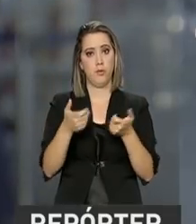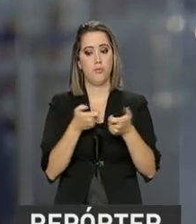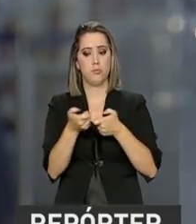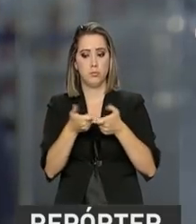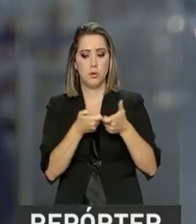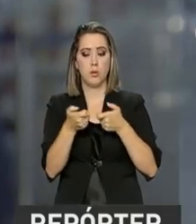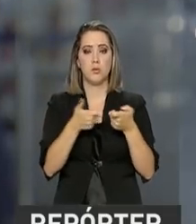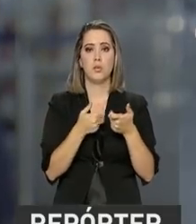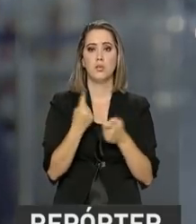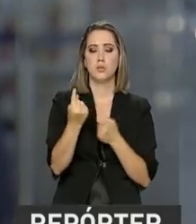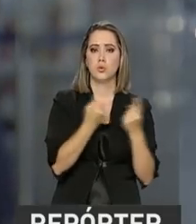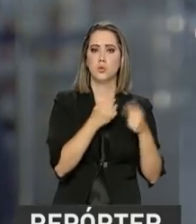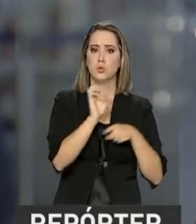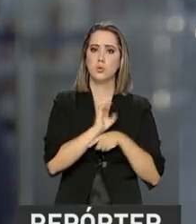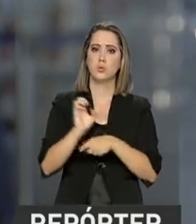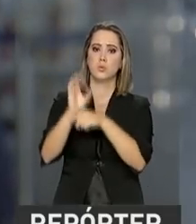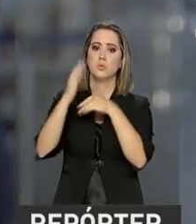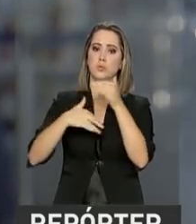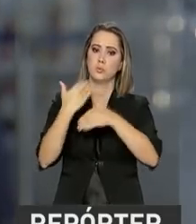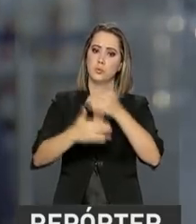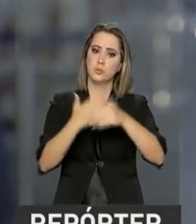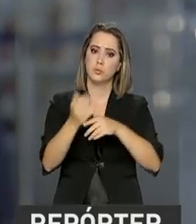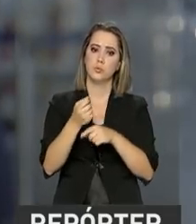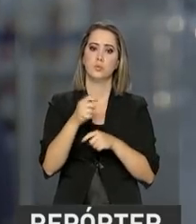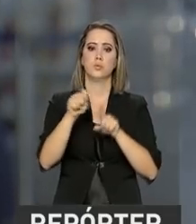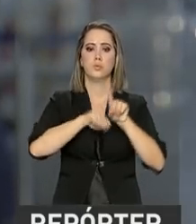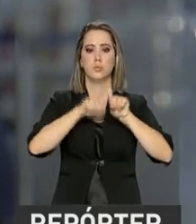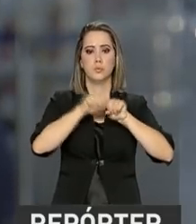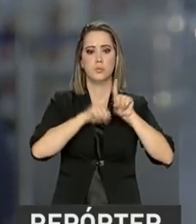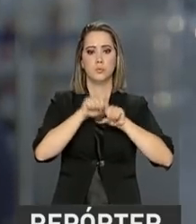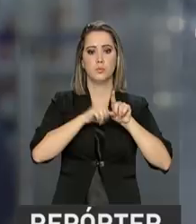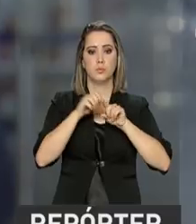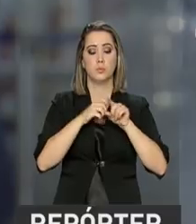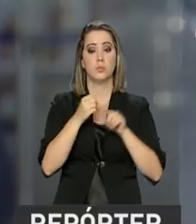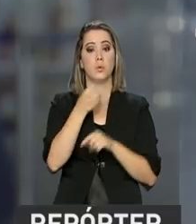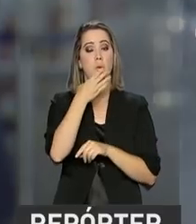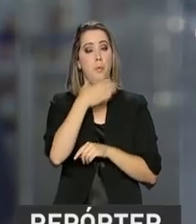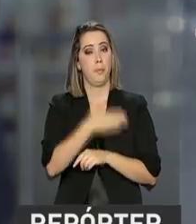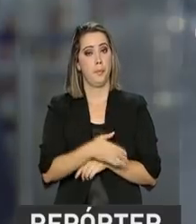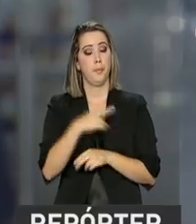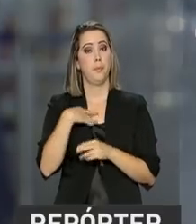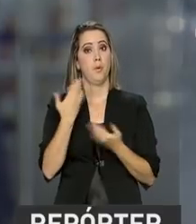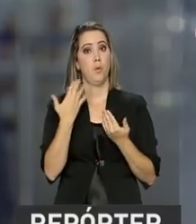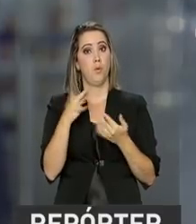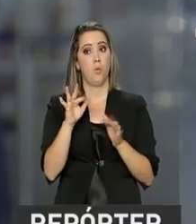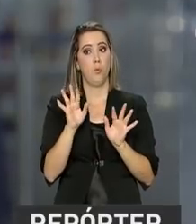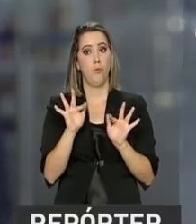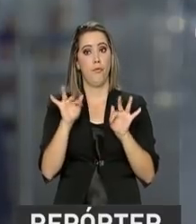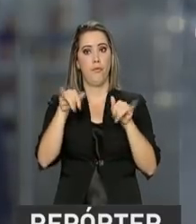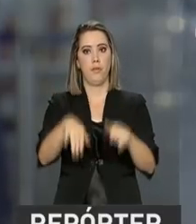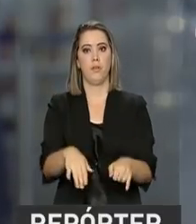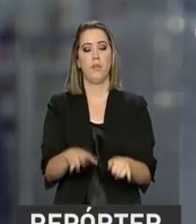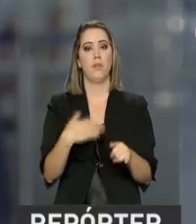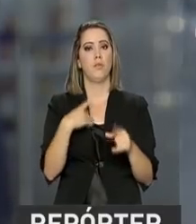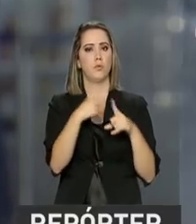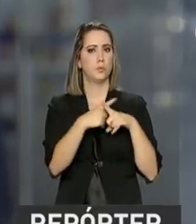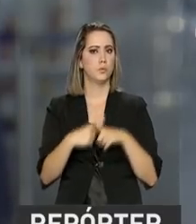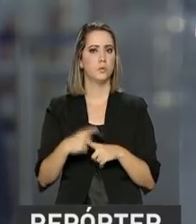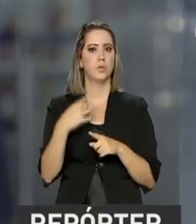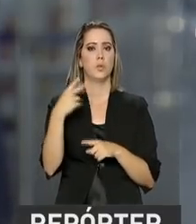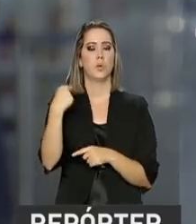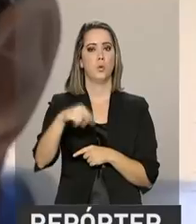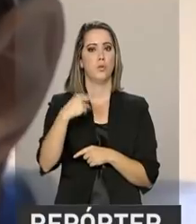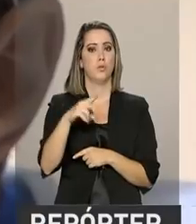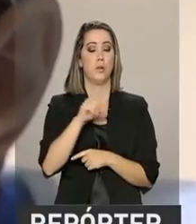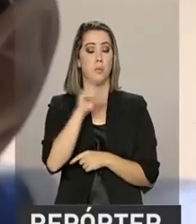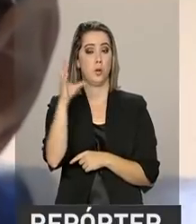etapas estaduais vão acontecer ao longo dos próximos meses e a grande final nacional está marcada para novembro, em